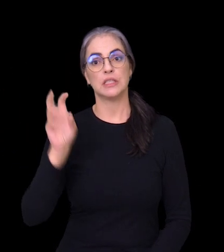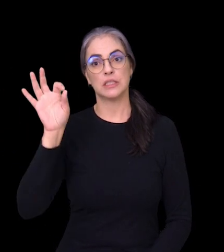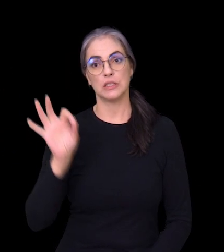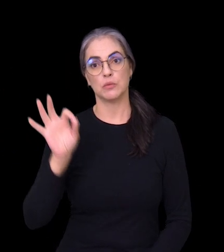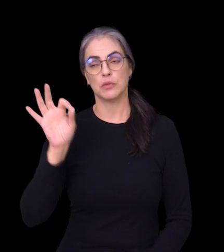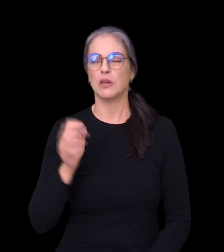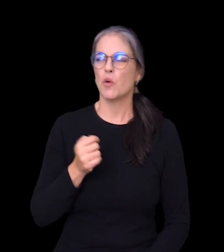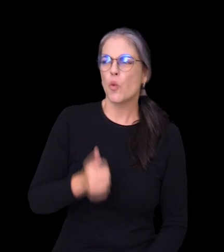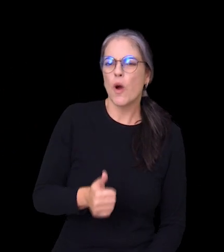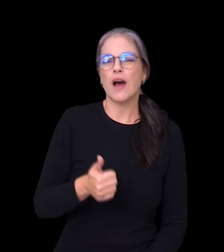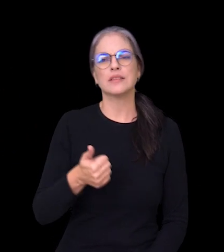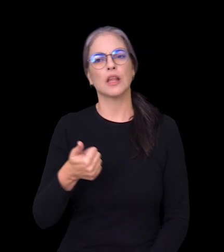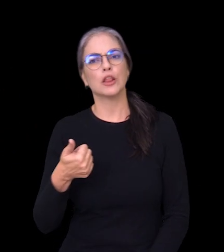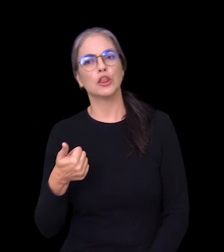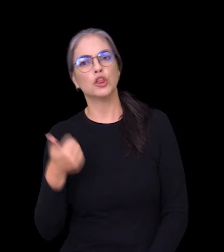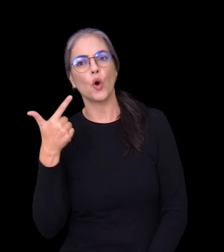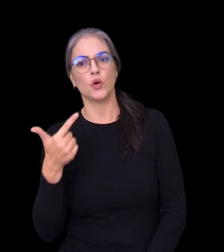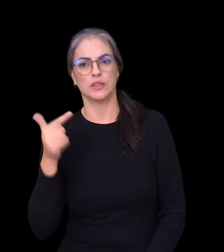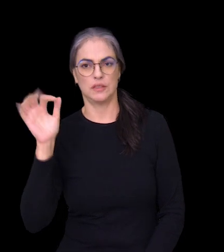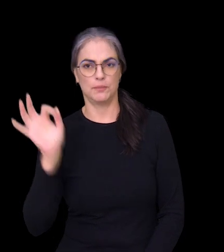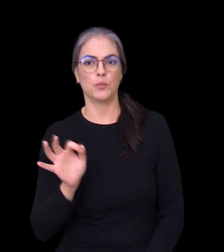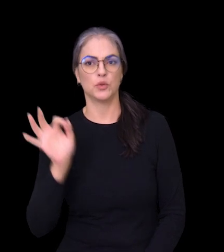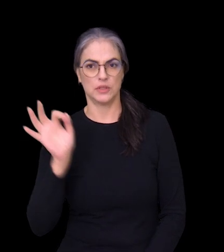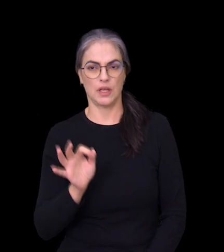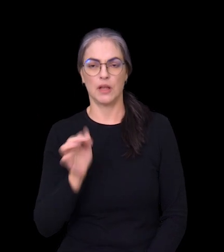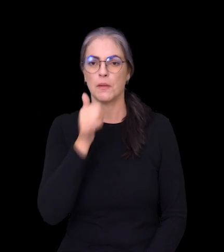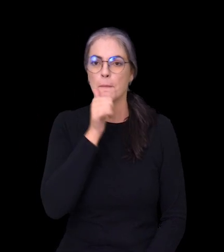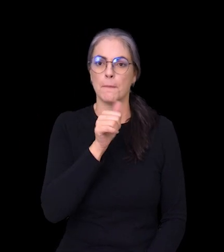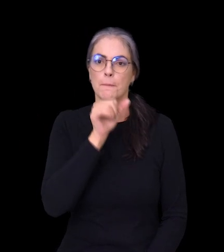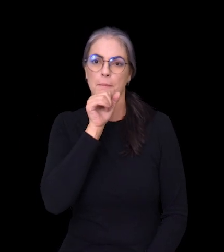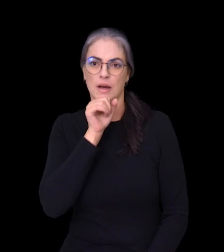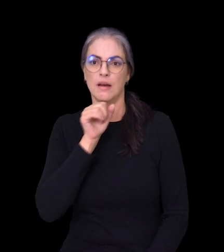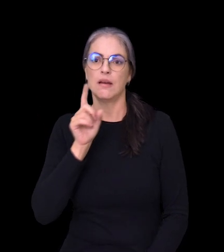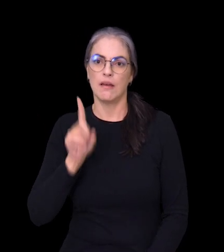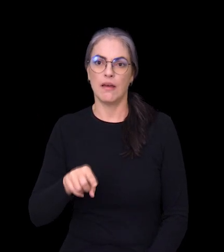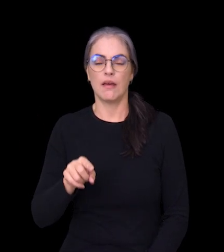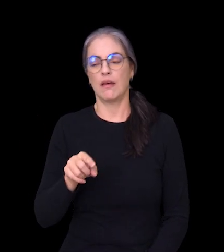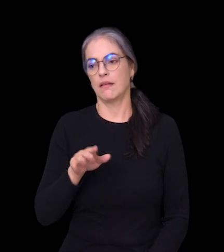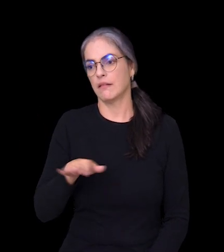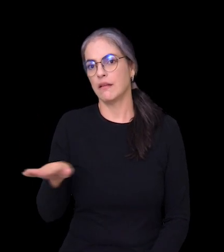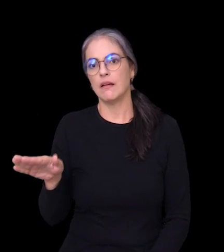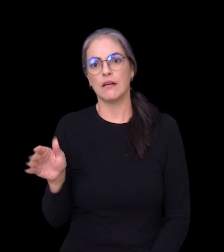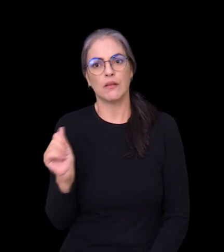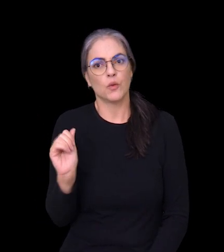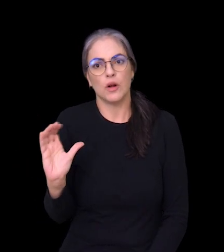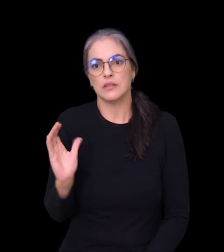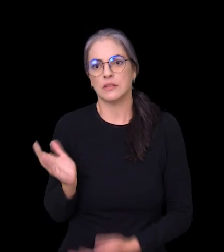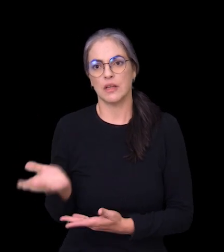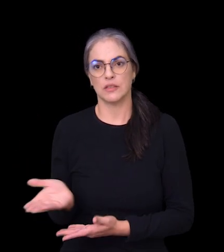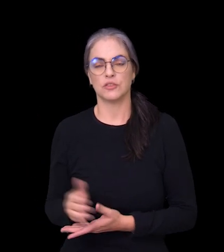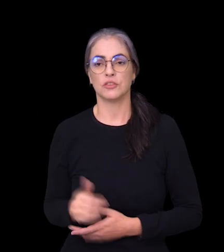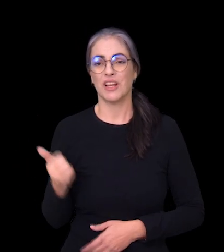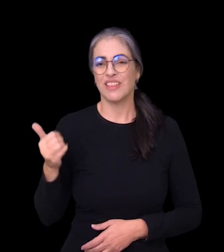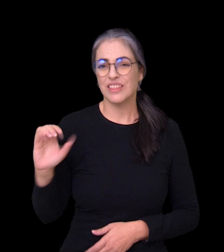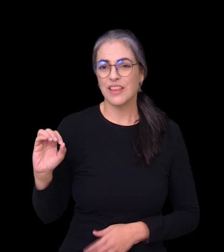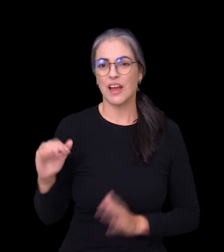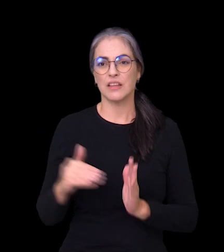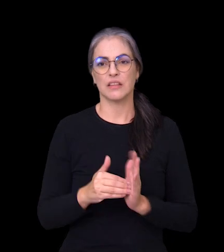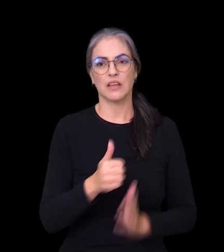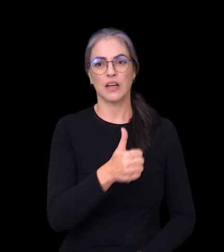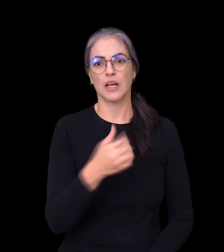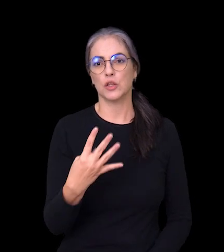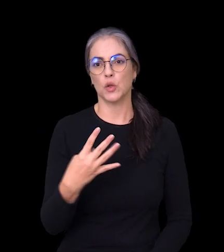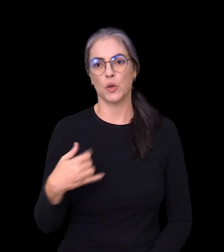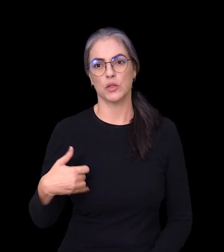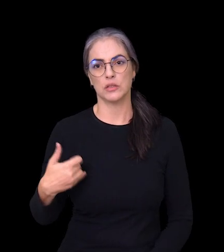12% dos nascimentos no Brasil nesse ano foram de adolescentes, né? De 10 a 14 anos, nem foi